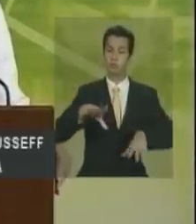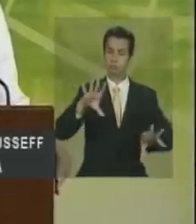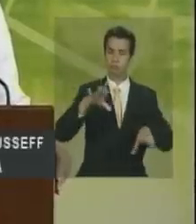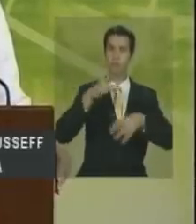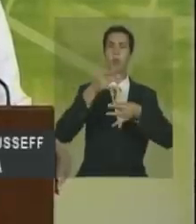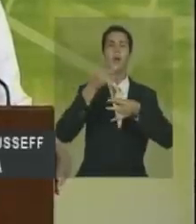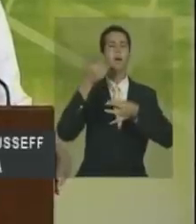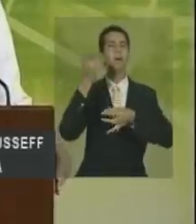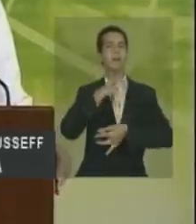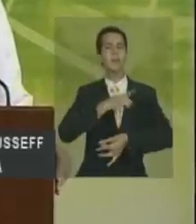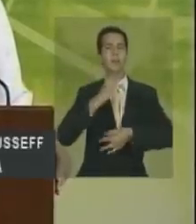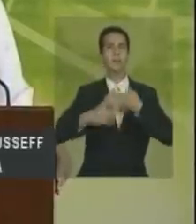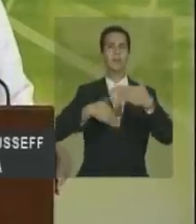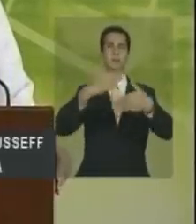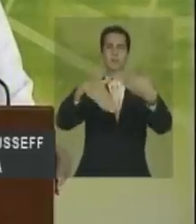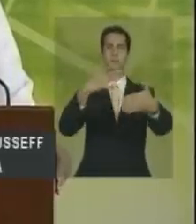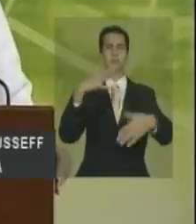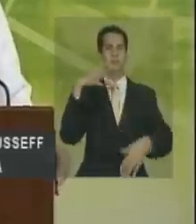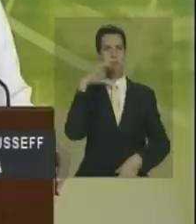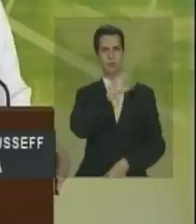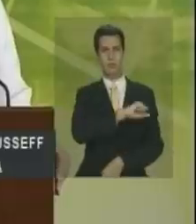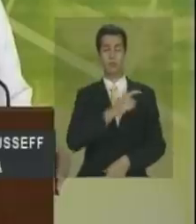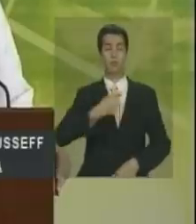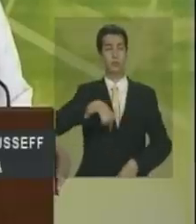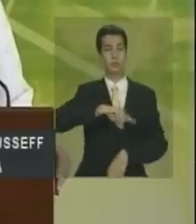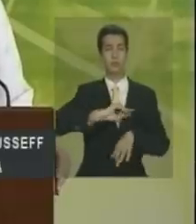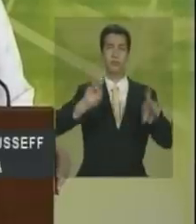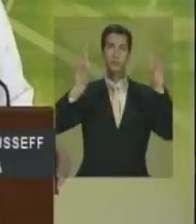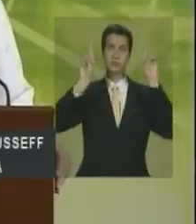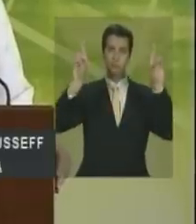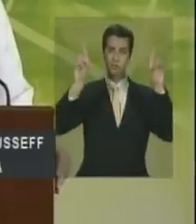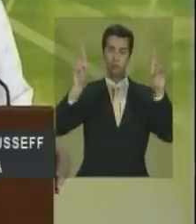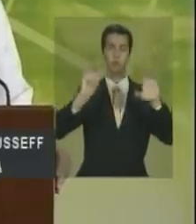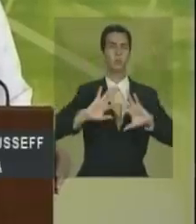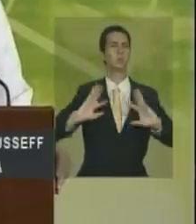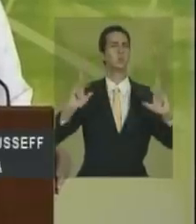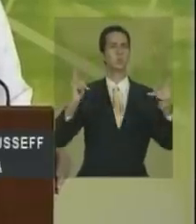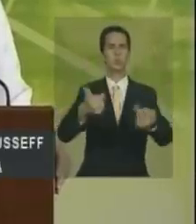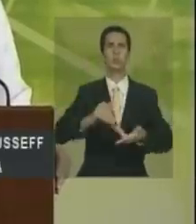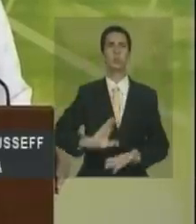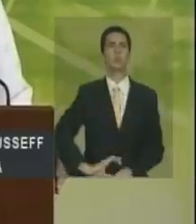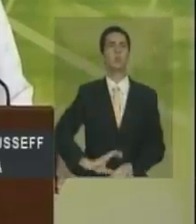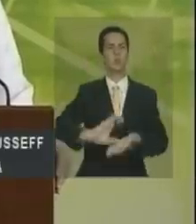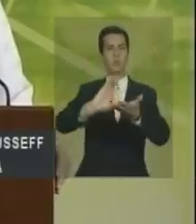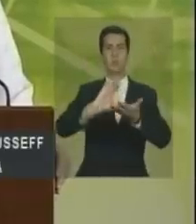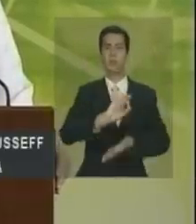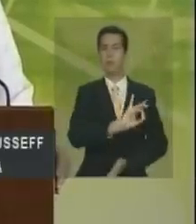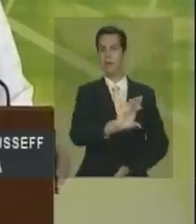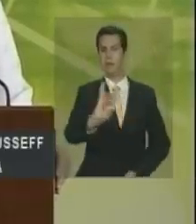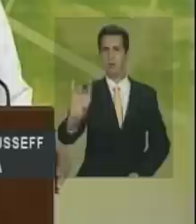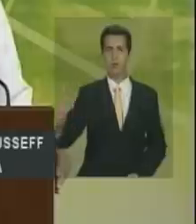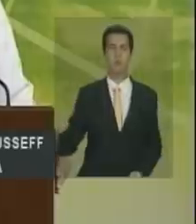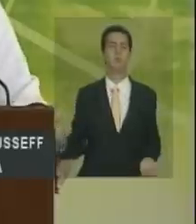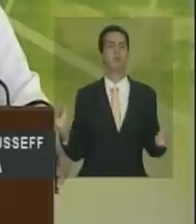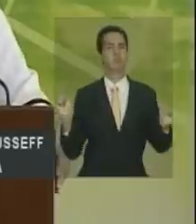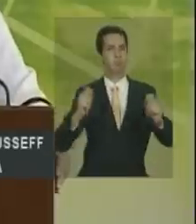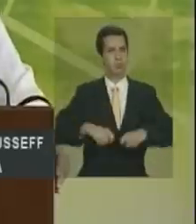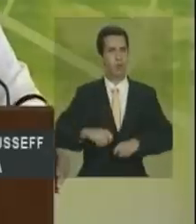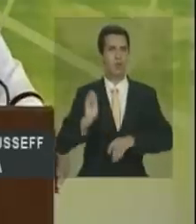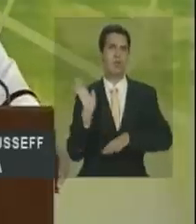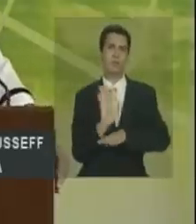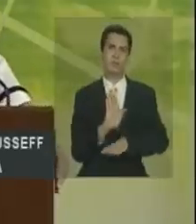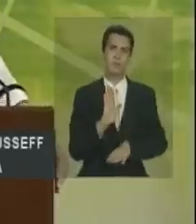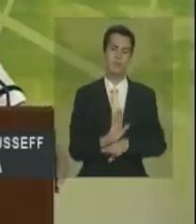avançar mais e mais rápido. Esperamos que todos os conselheiros contribuam com seu conhecimento, com